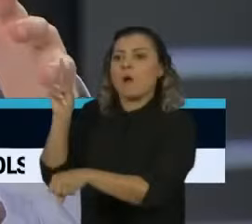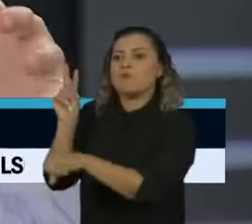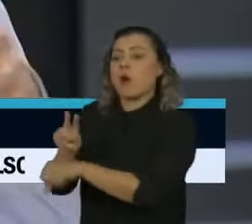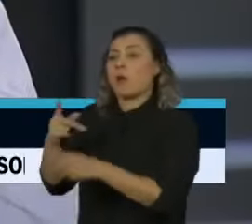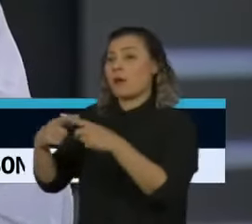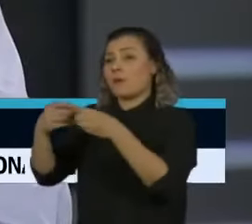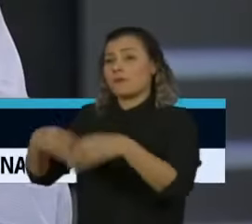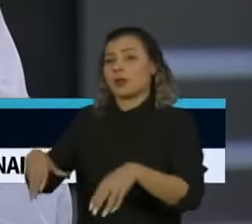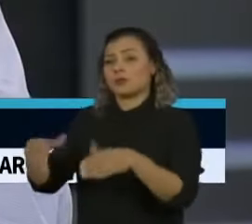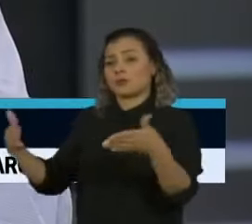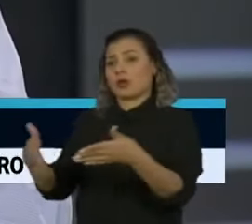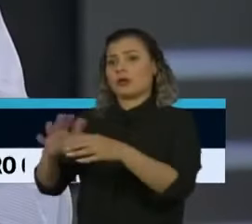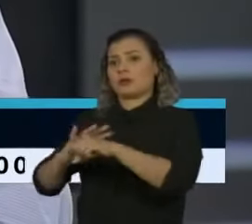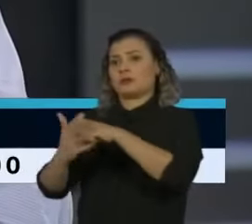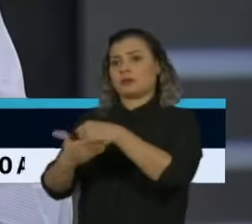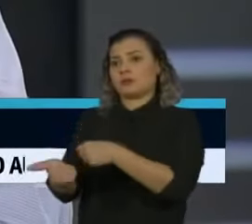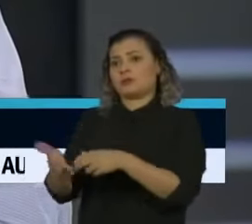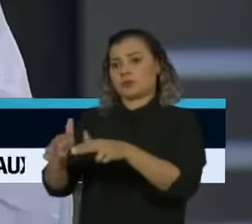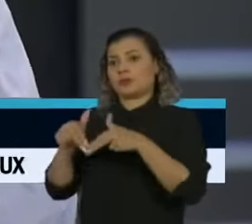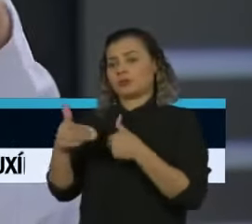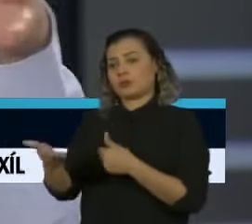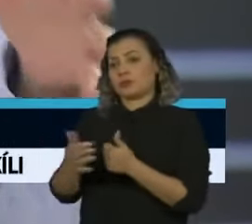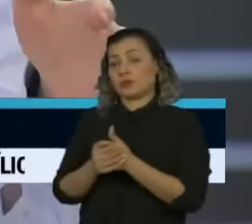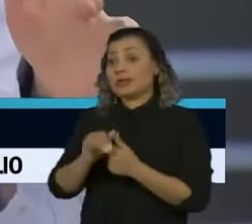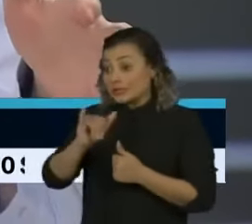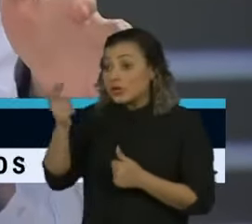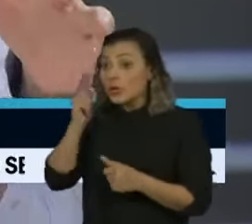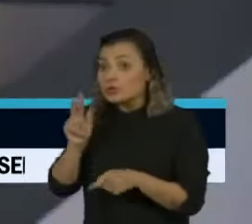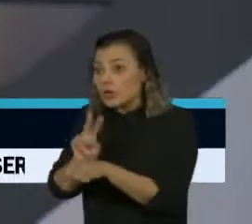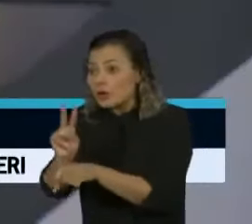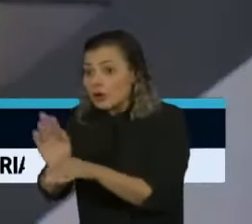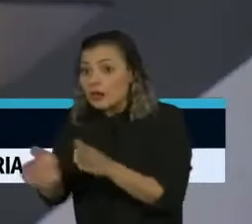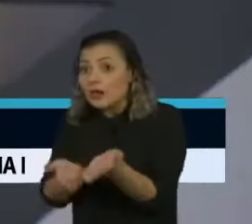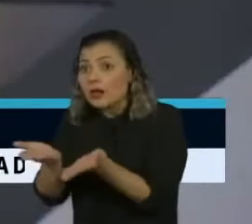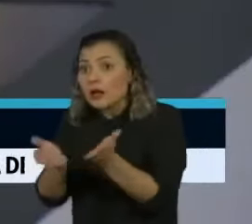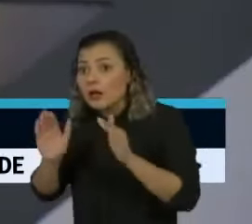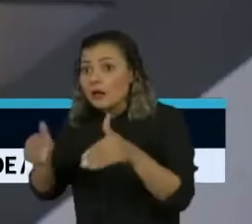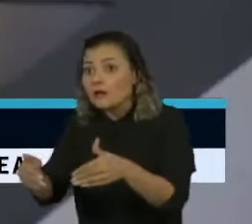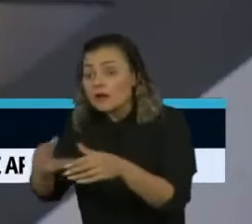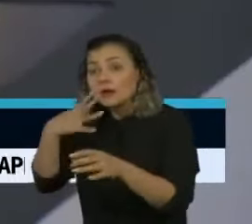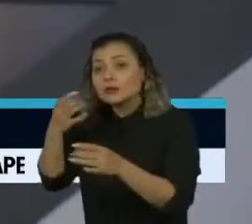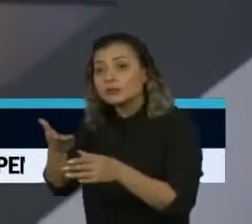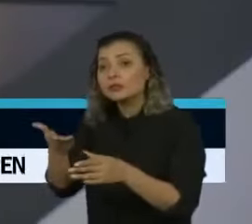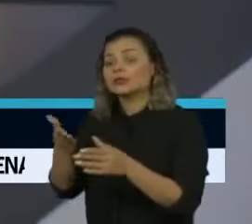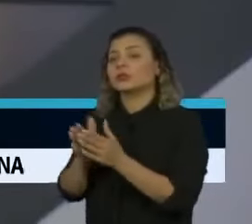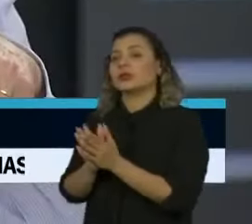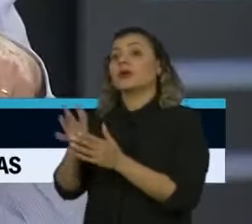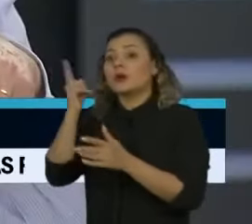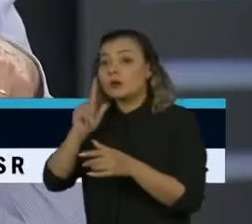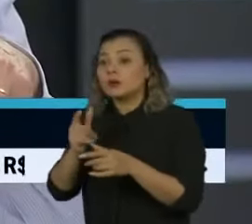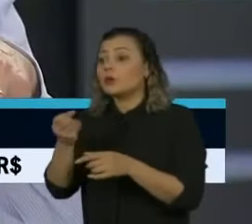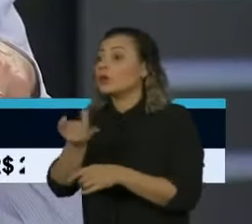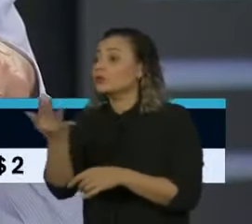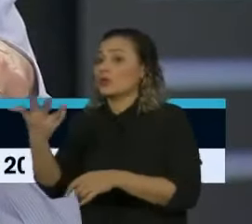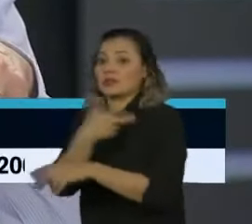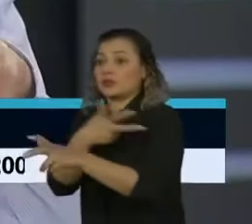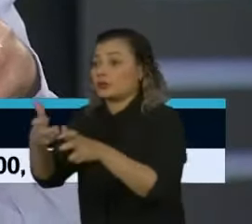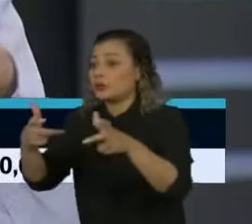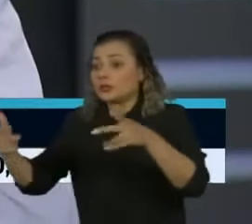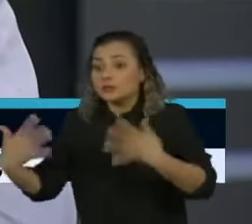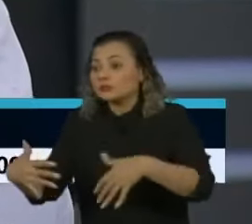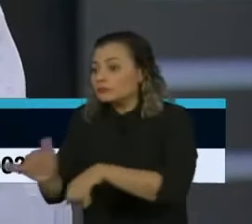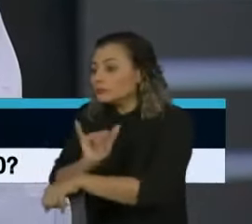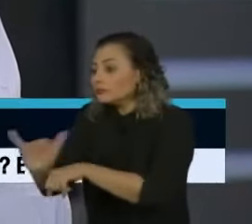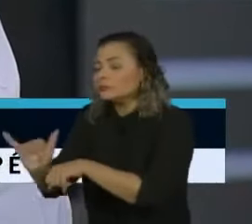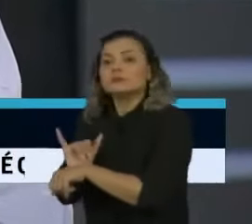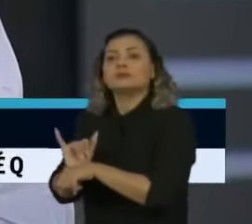terrivelmente afetada por essa epidemia. Se ele conseguir centrar nos indígenas, com a quantidade de vacinas que ele vai ter,